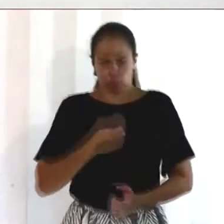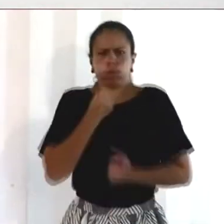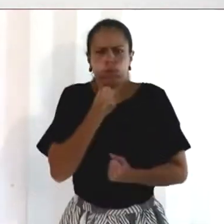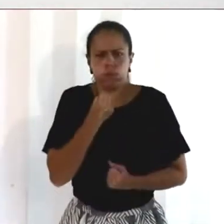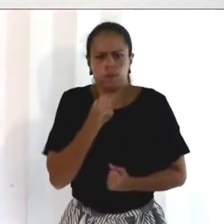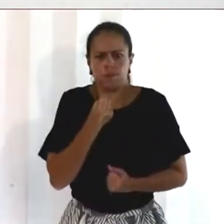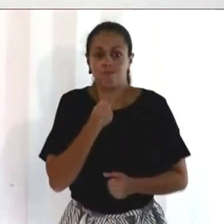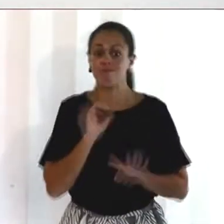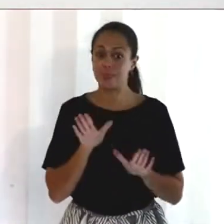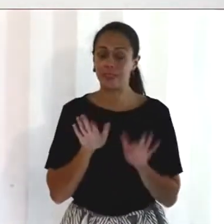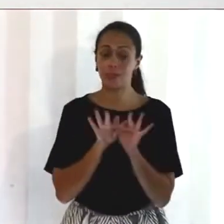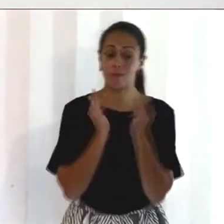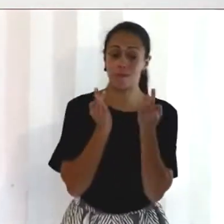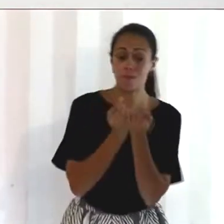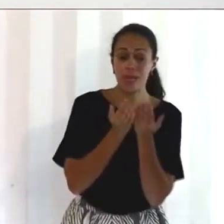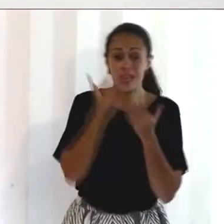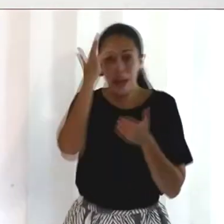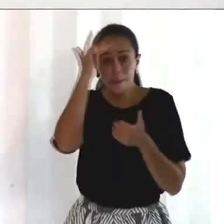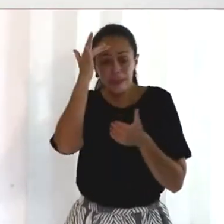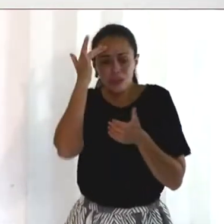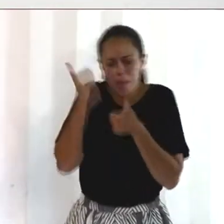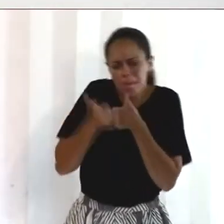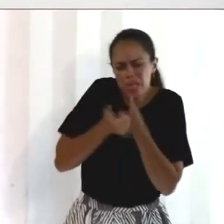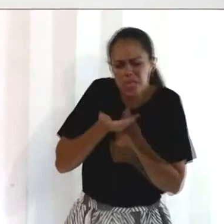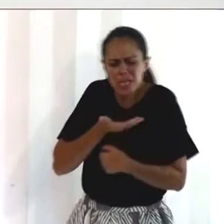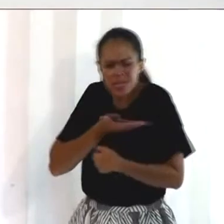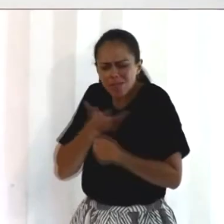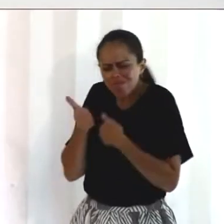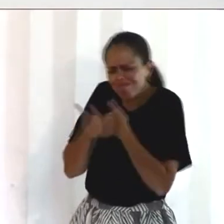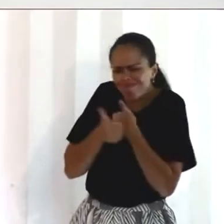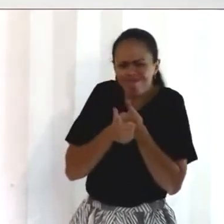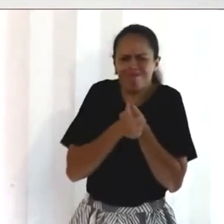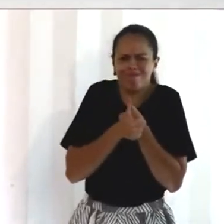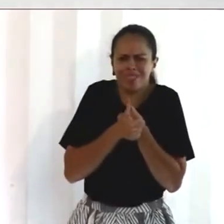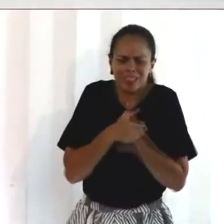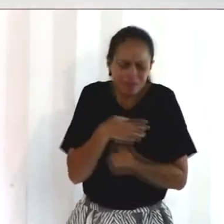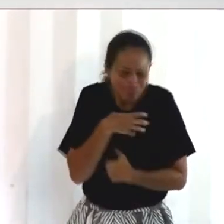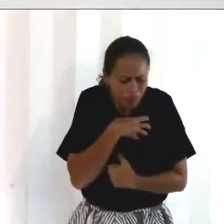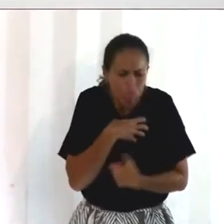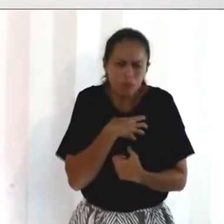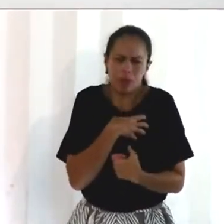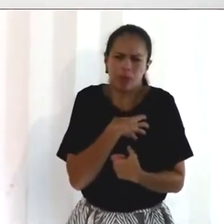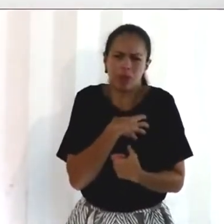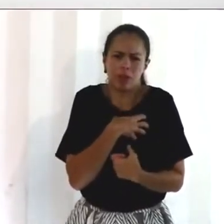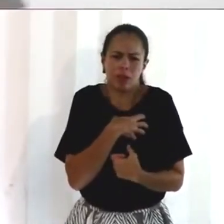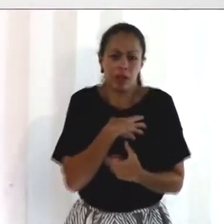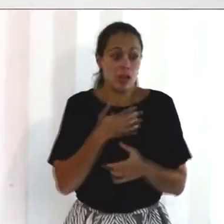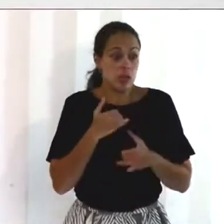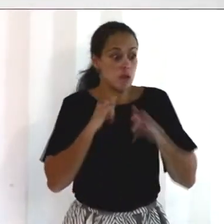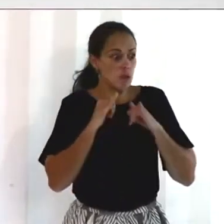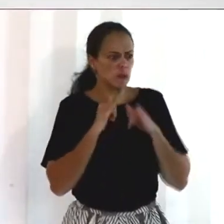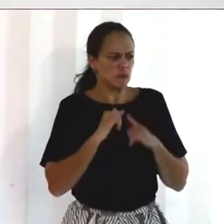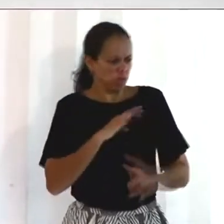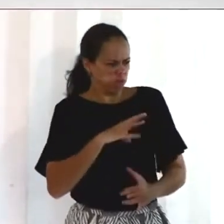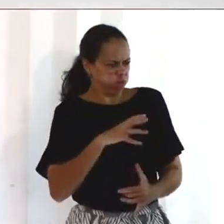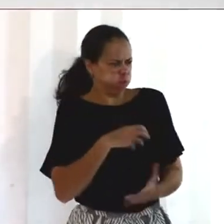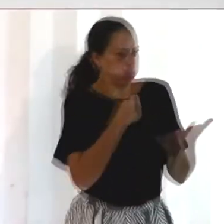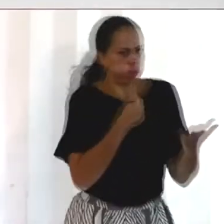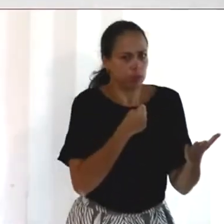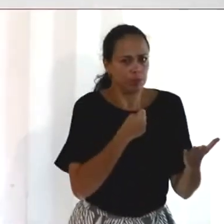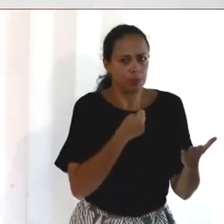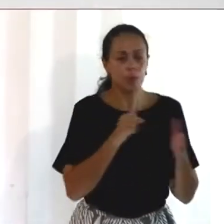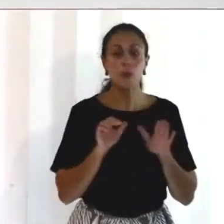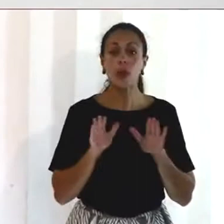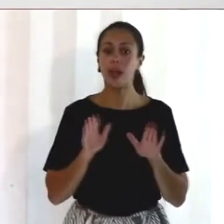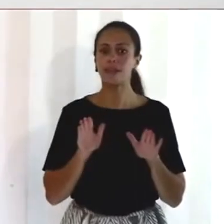nós que normalmente sabem que a temos. Normalmente, para os amigos, colegas, a ira fica